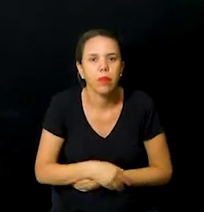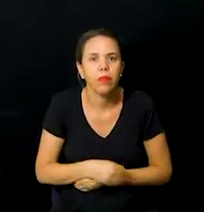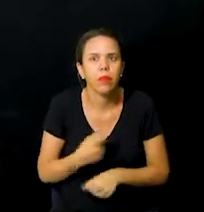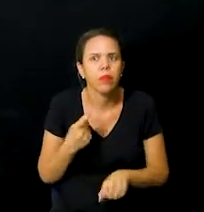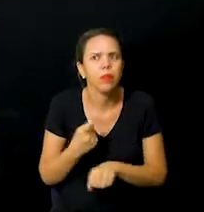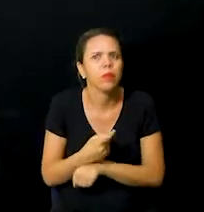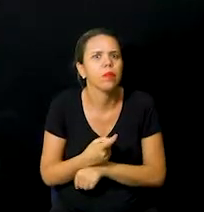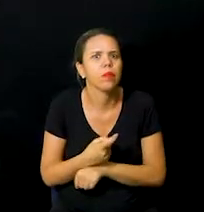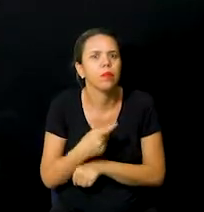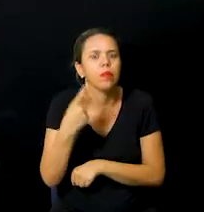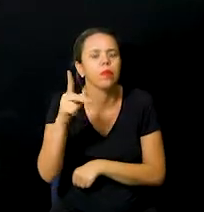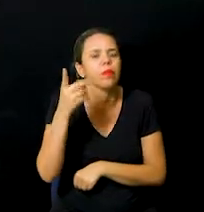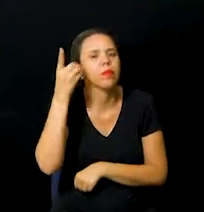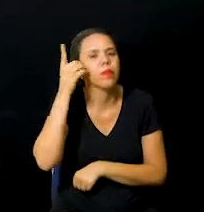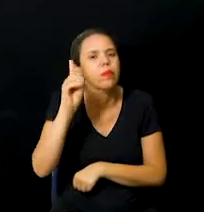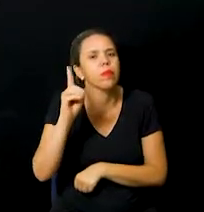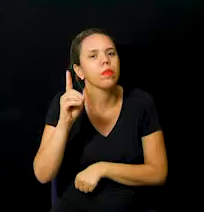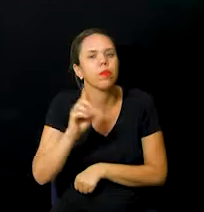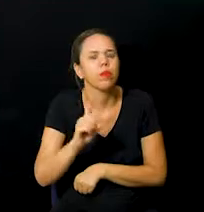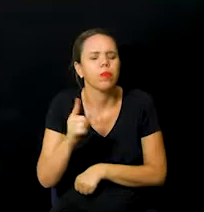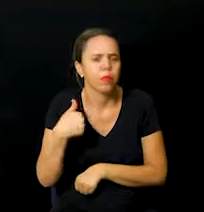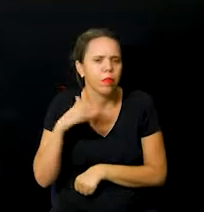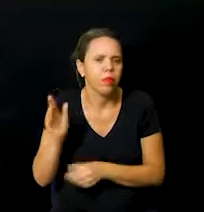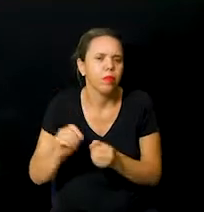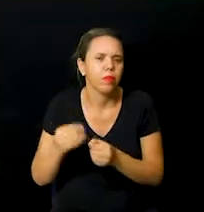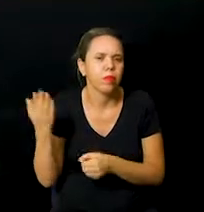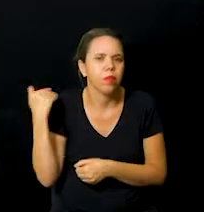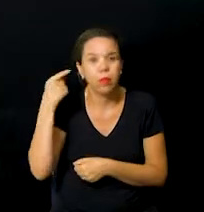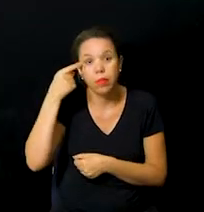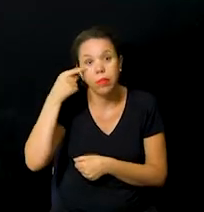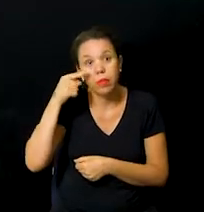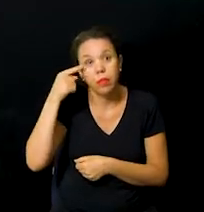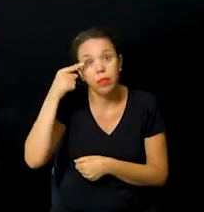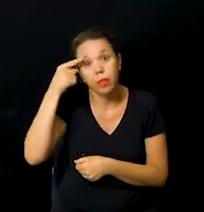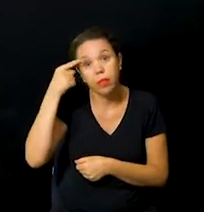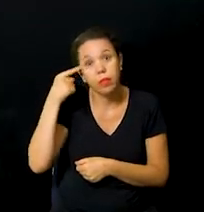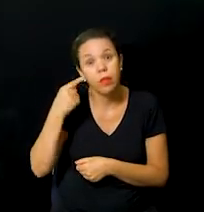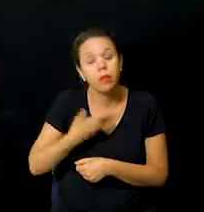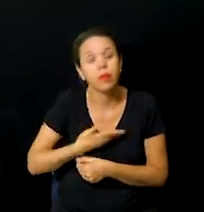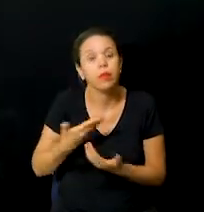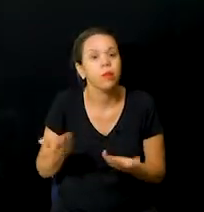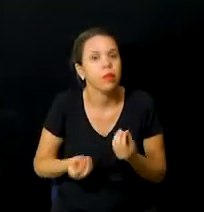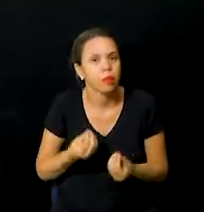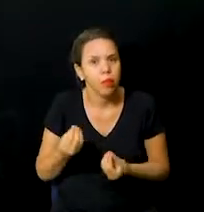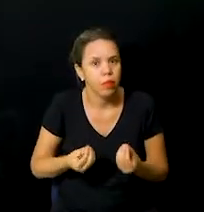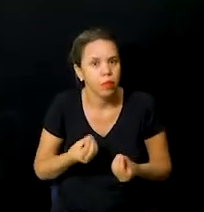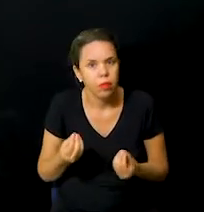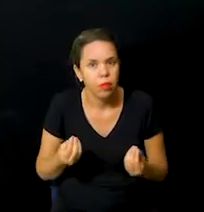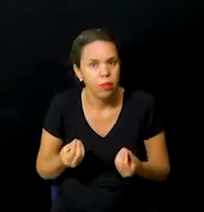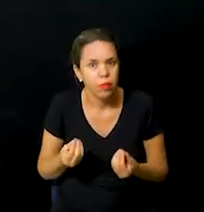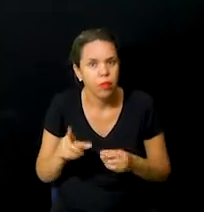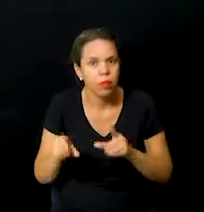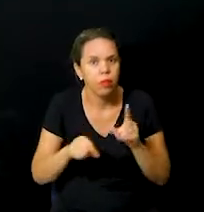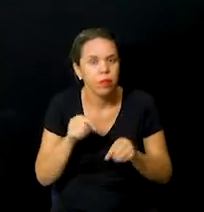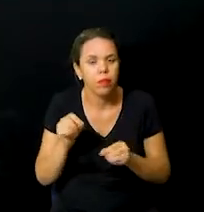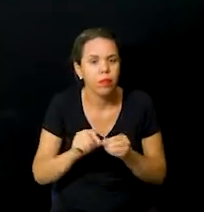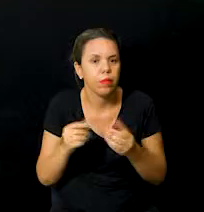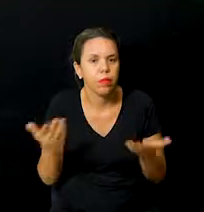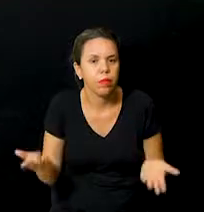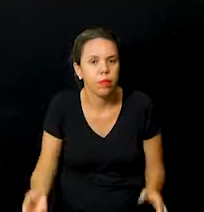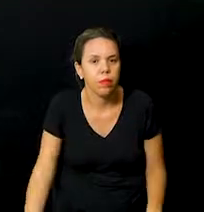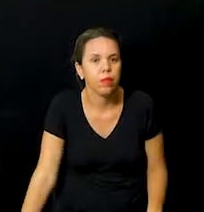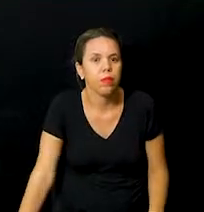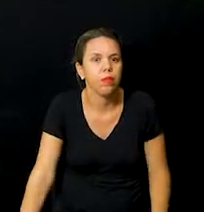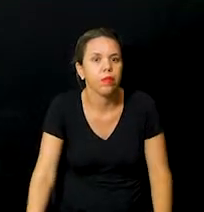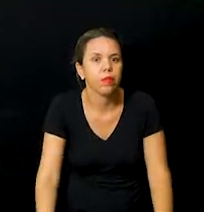você descobrir o seu dom? Ou você, não, eu já fazia sobrancelhas de algumas amigas. Não. Como que foi essa questão de escolher o que